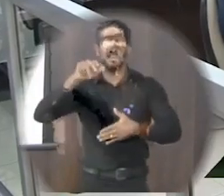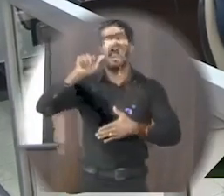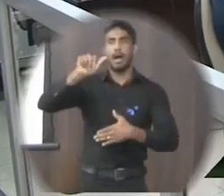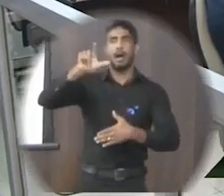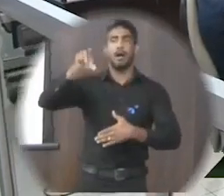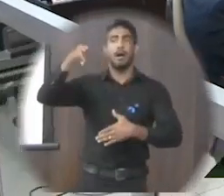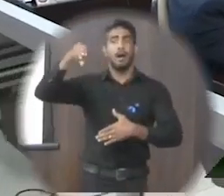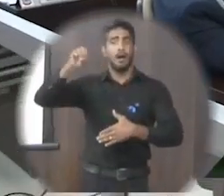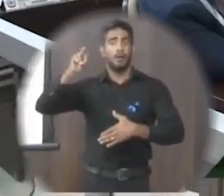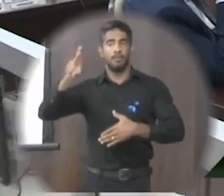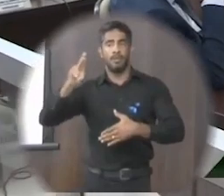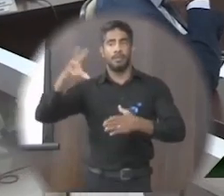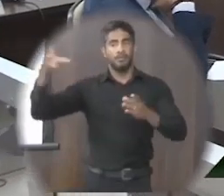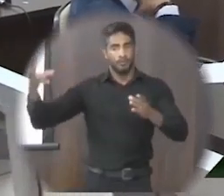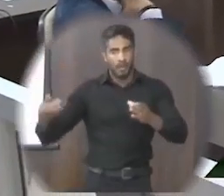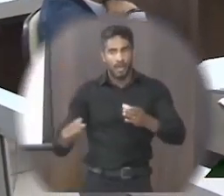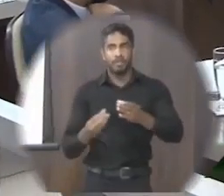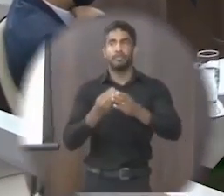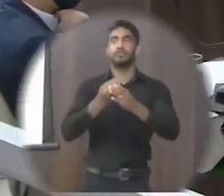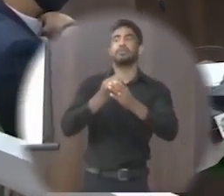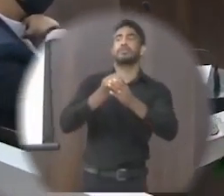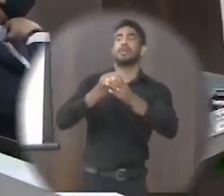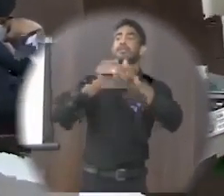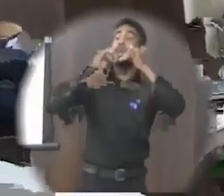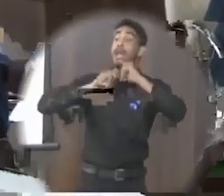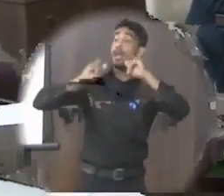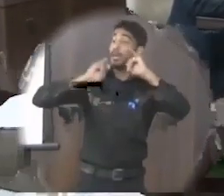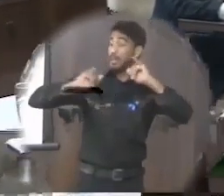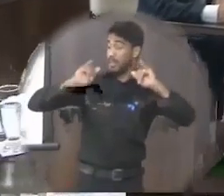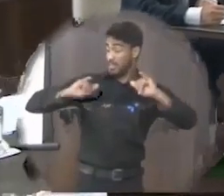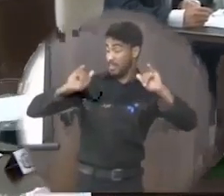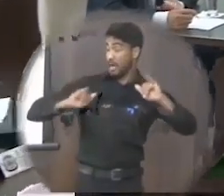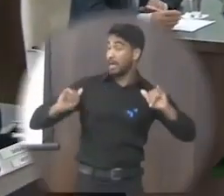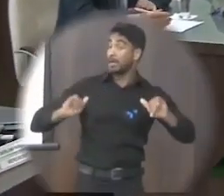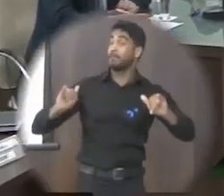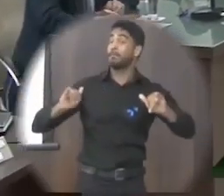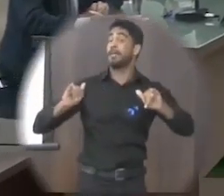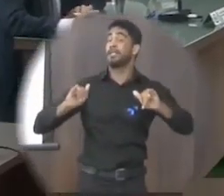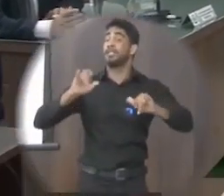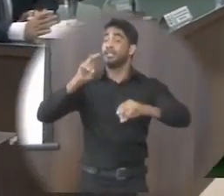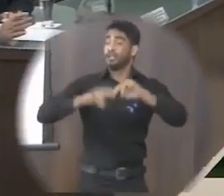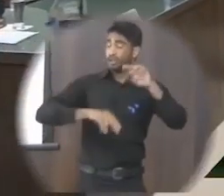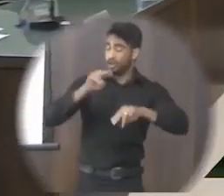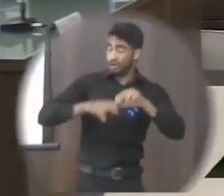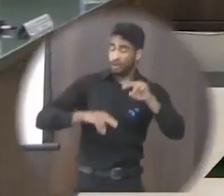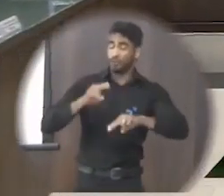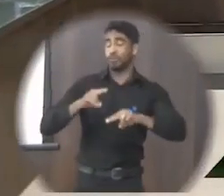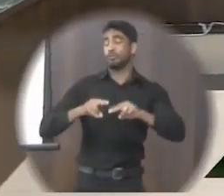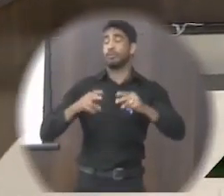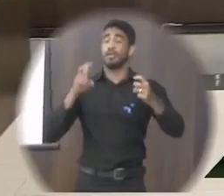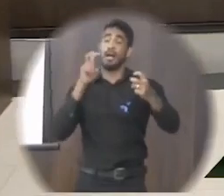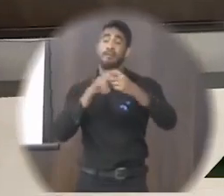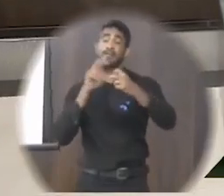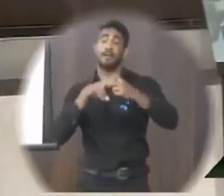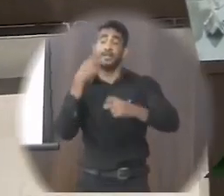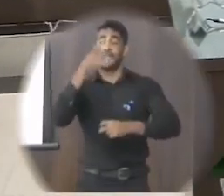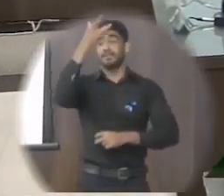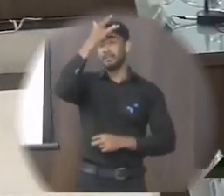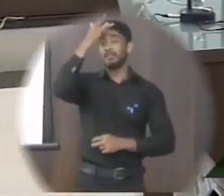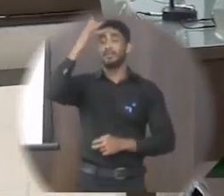e dispõe sobre a instituição da campanha Junho Violeta, com o objetivo de sensibilizar sobre o abuso e a violência contra os